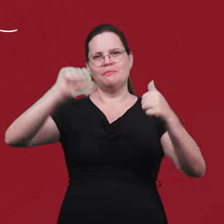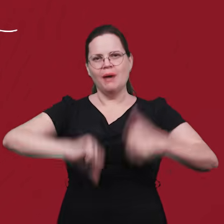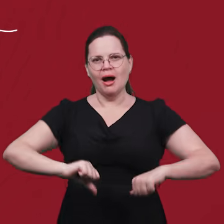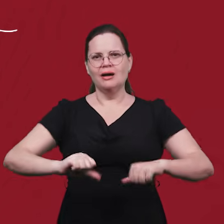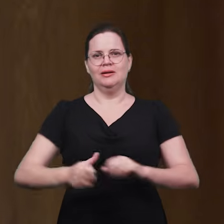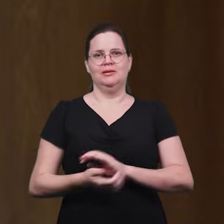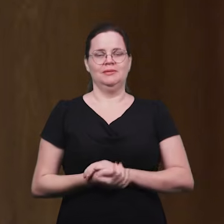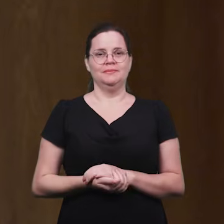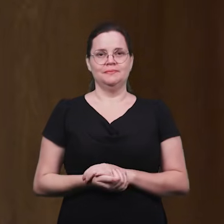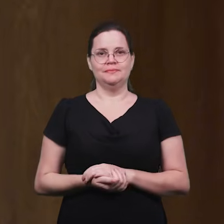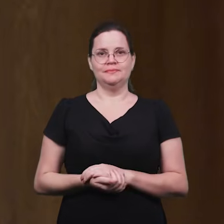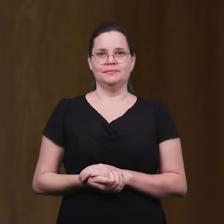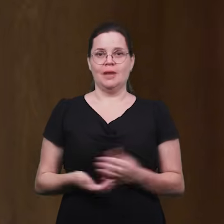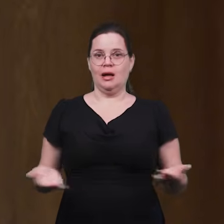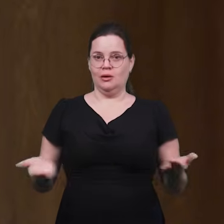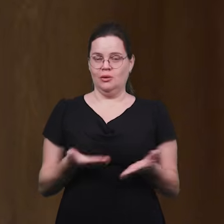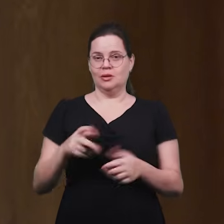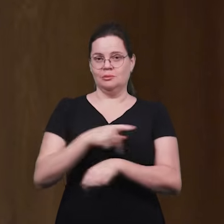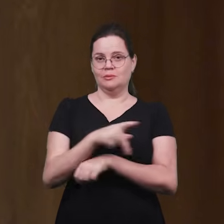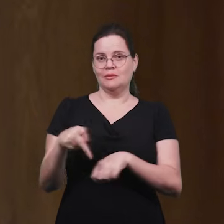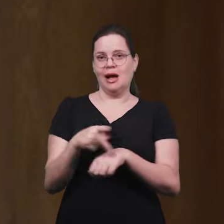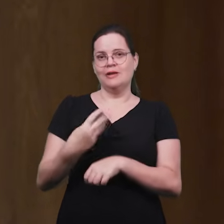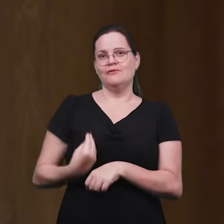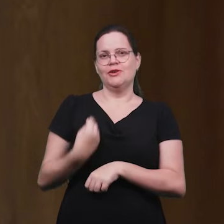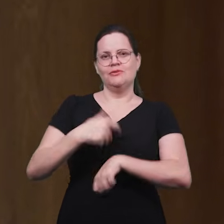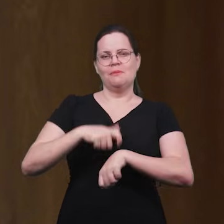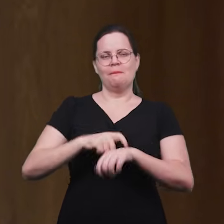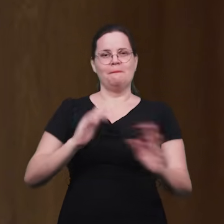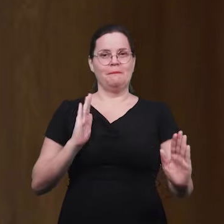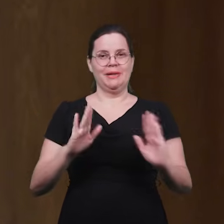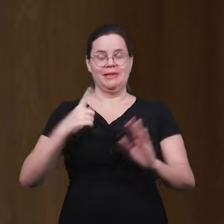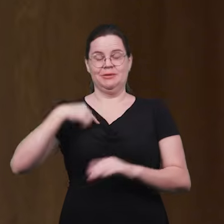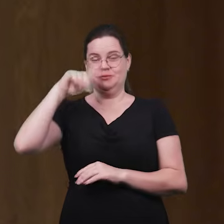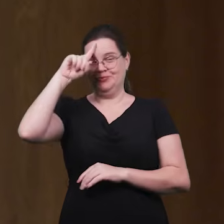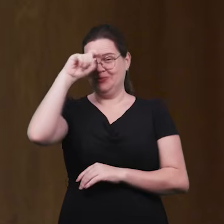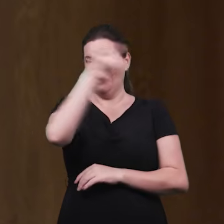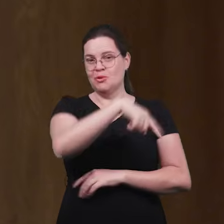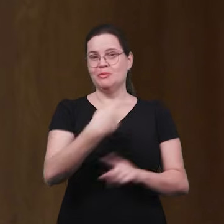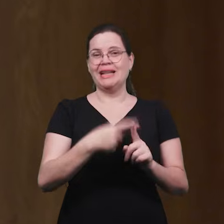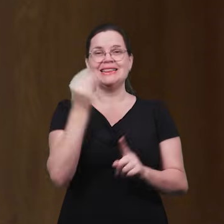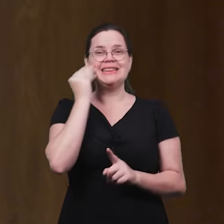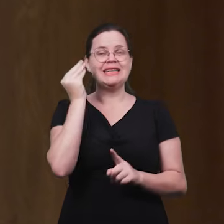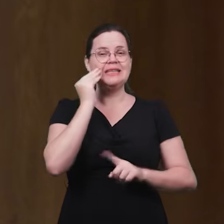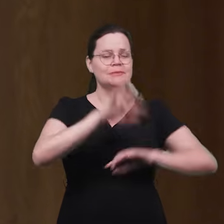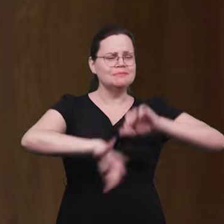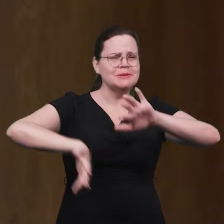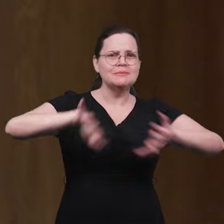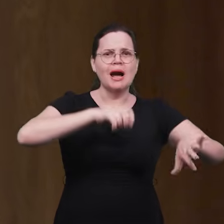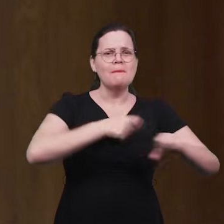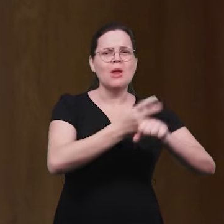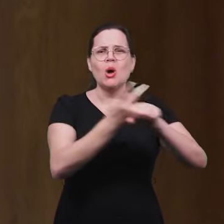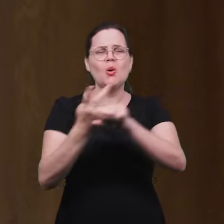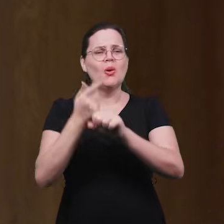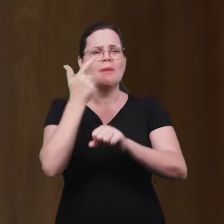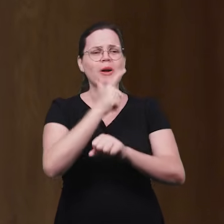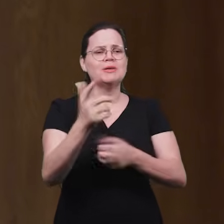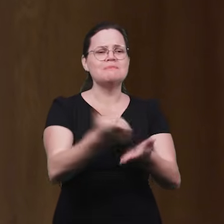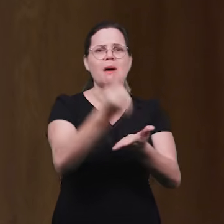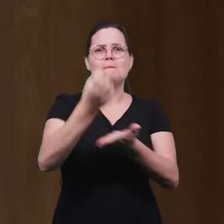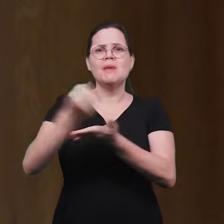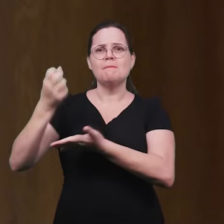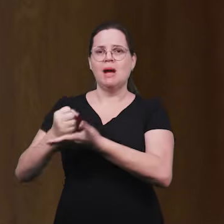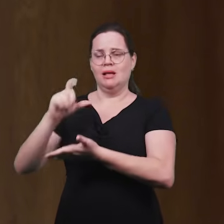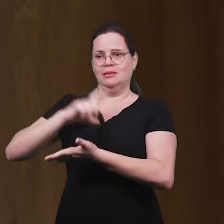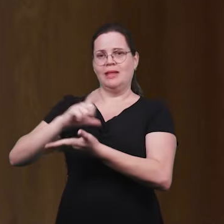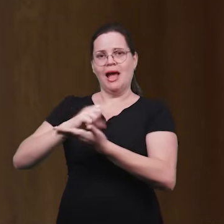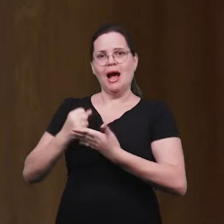da tragédia. Neste momento, o país vive uma fase crítica de resgate, recebendo apoio de equipes de